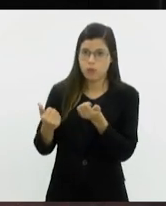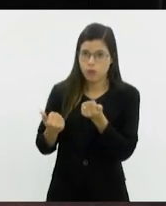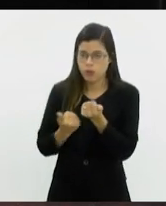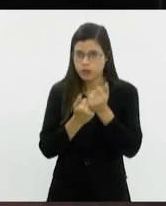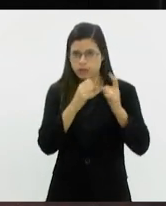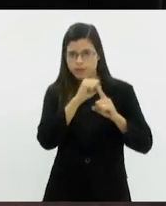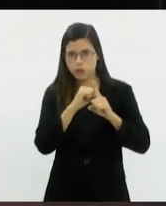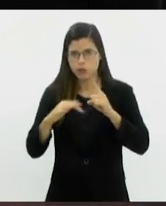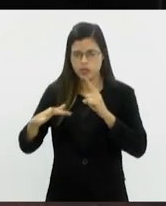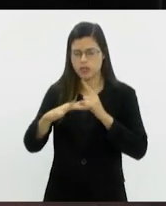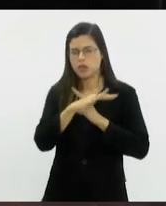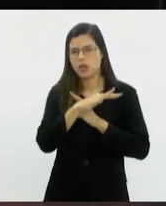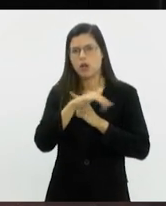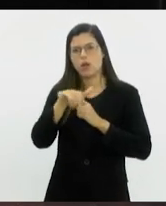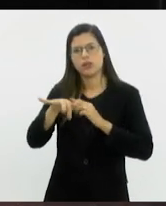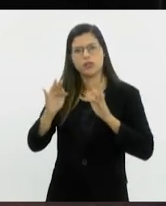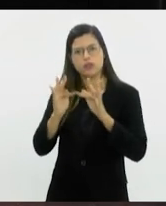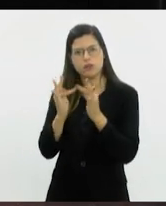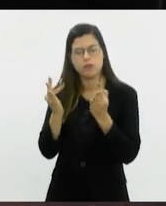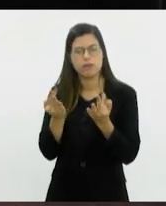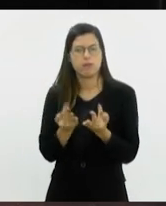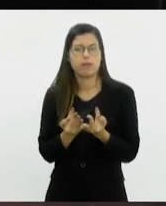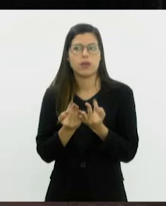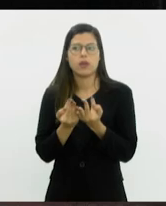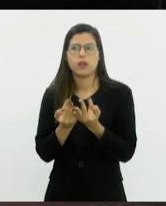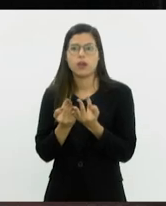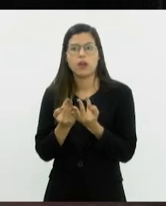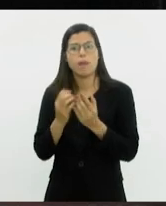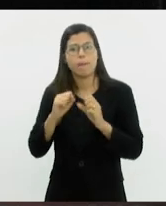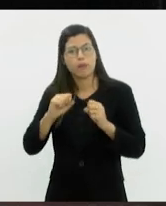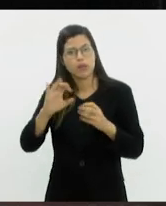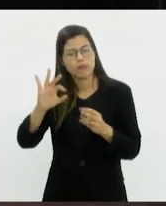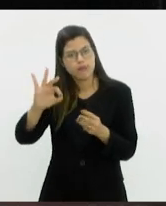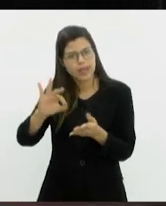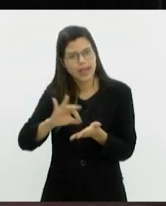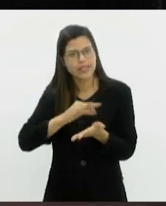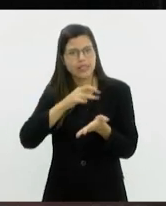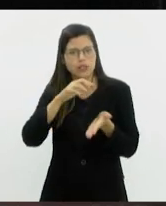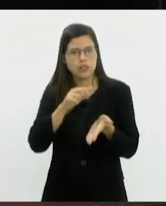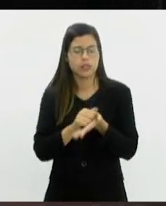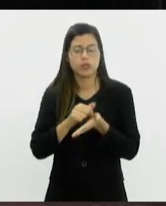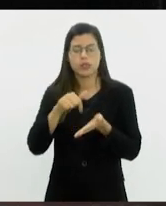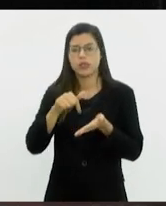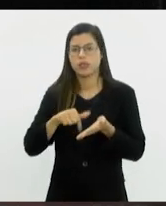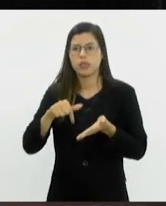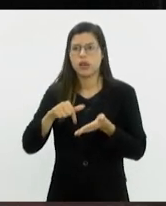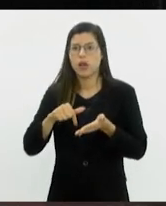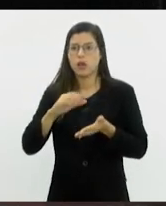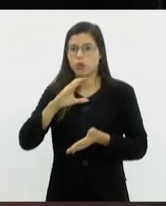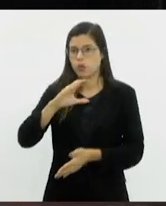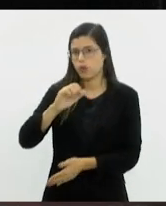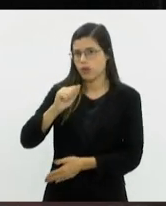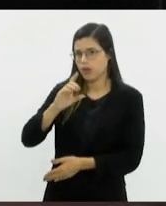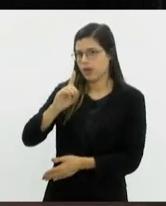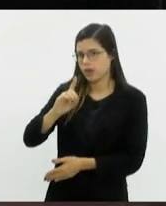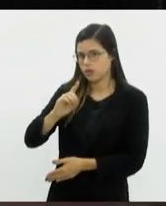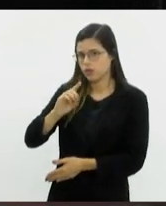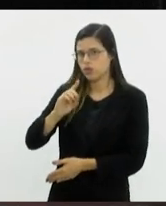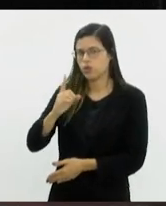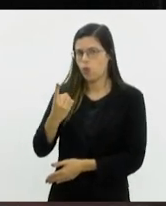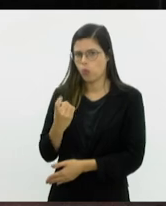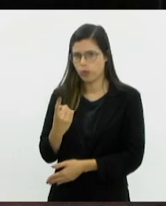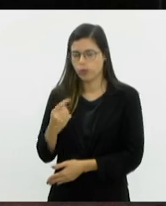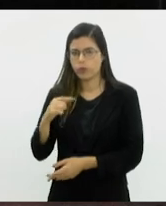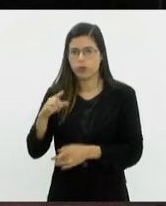social, para que essas famílias possam ser cadastradas, estar inseridas no Cade Único e ter